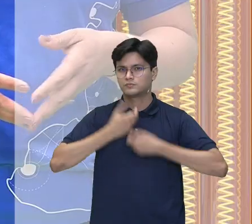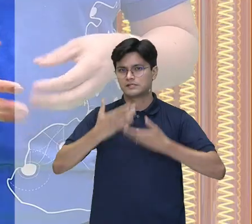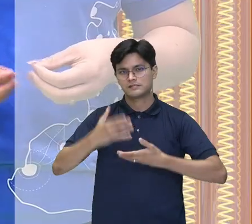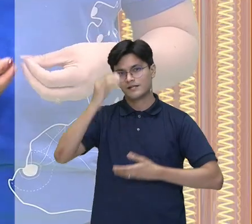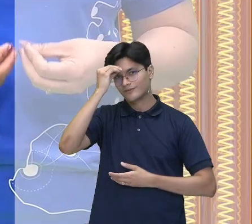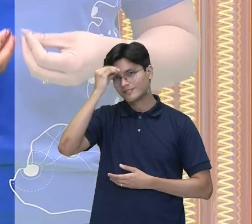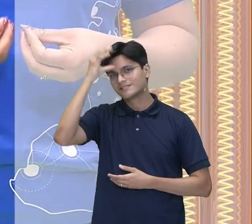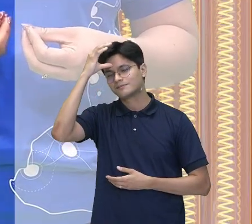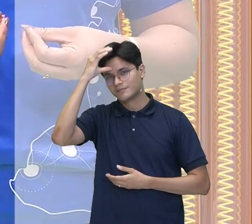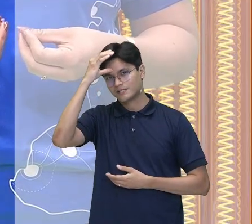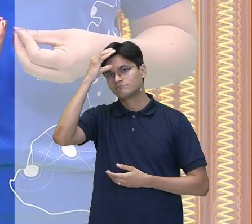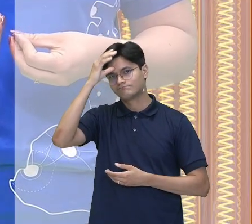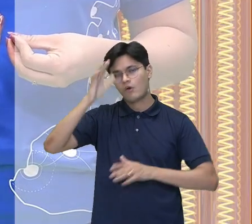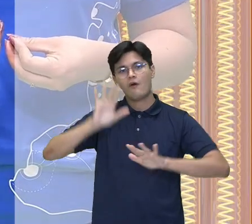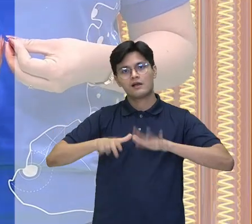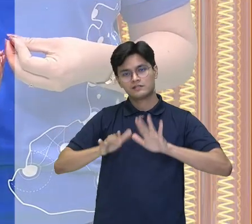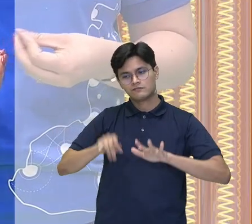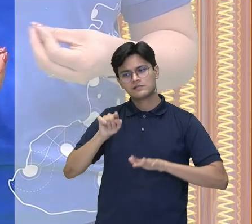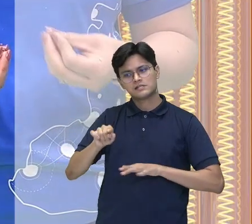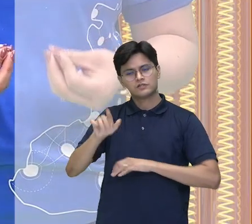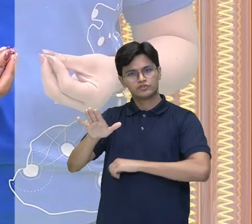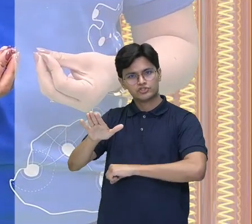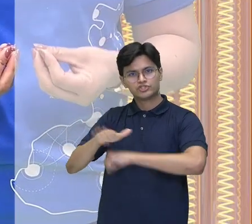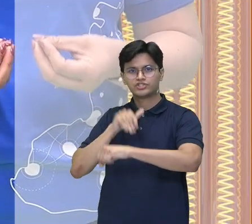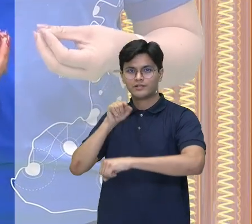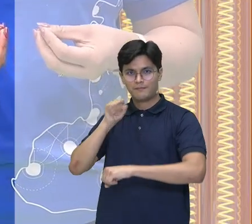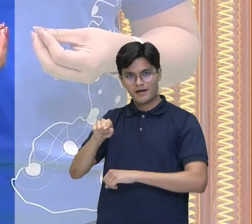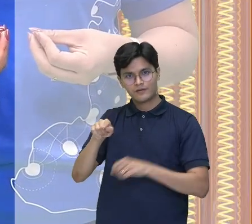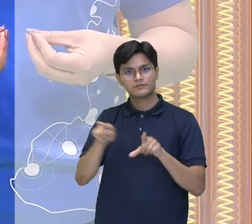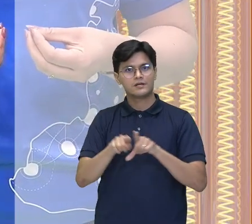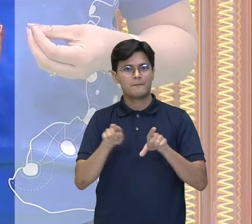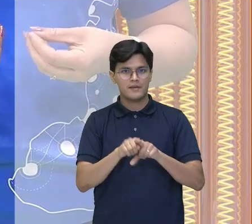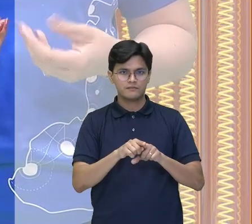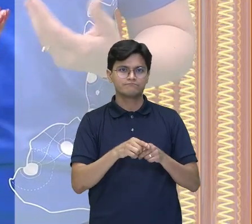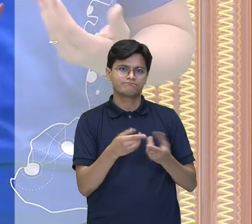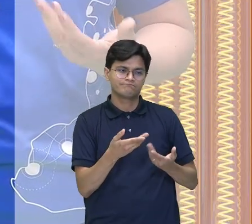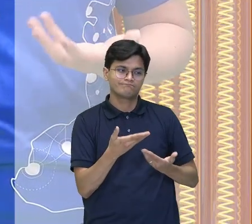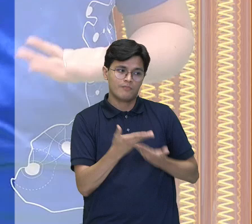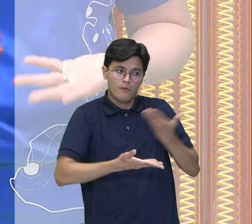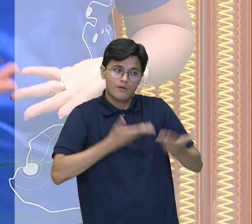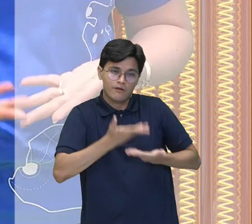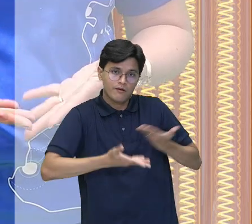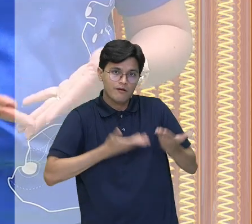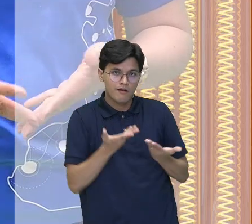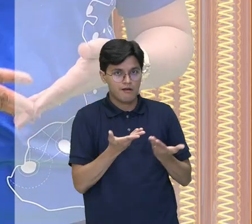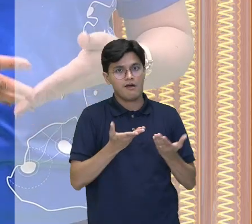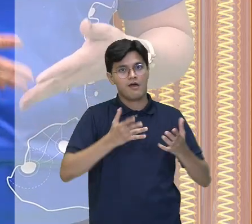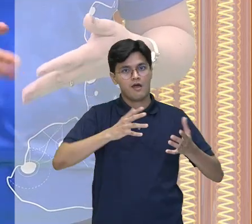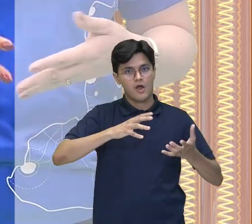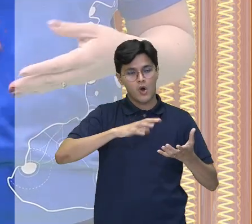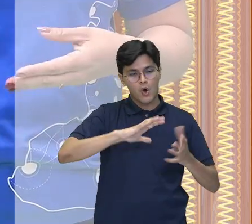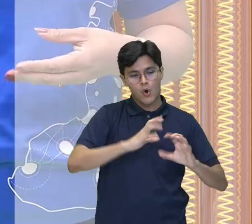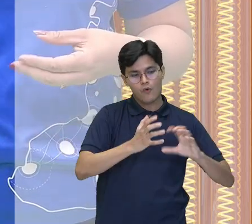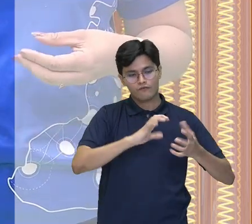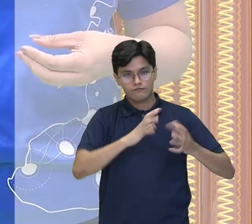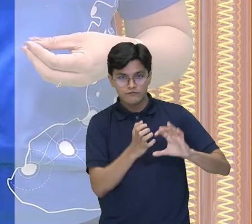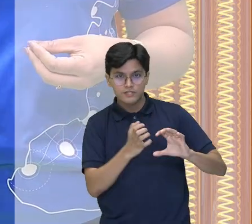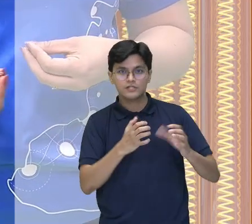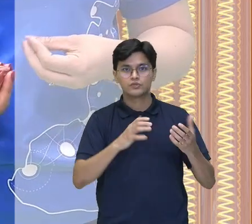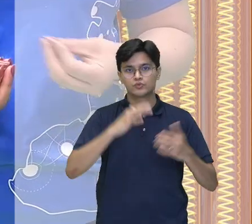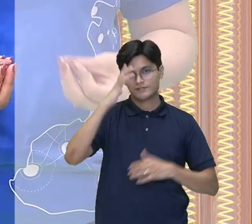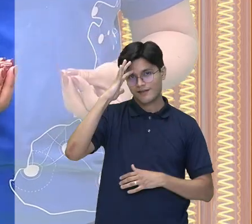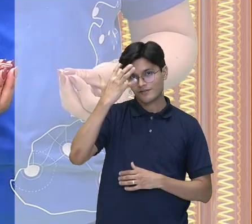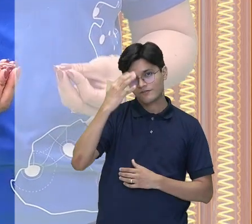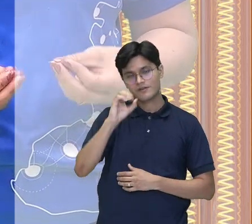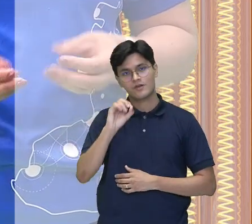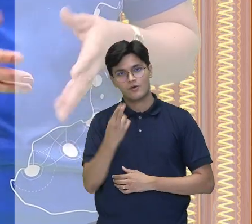vezes eles eram chamados para mediar conflitos e também para resolver questões, fossem elas